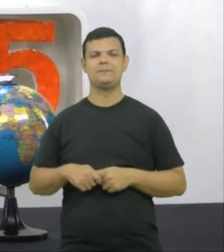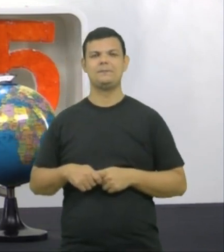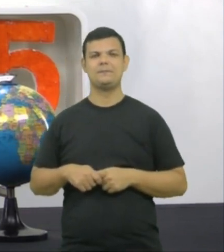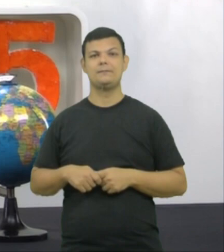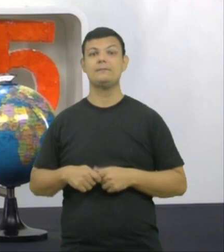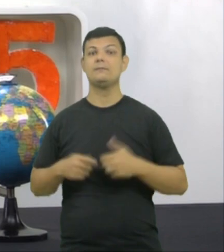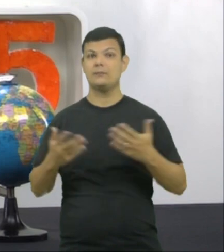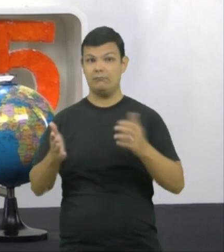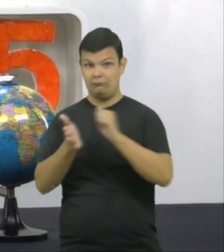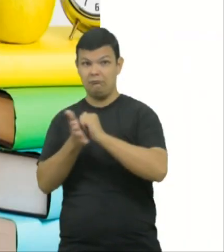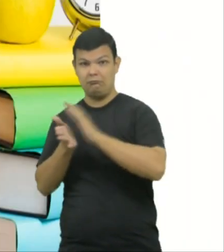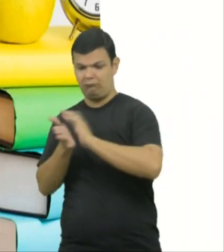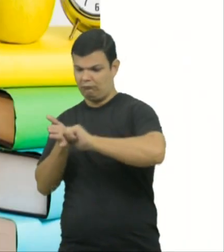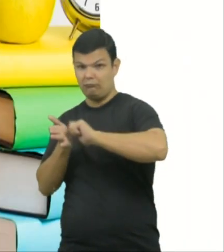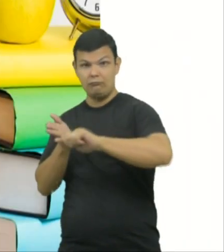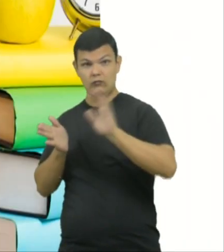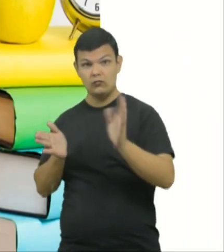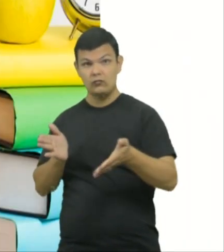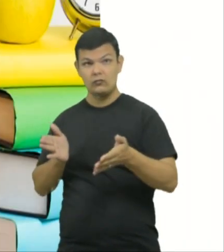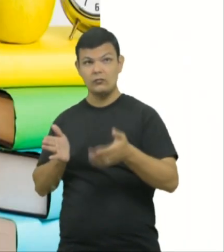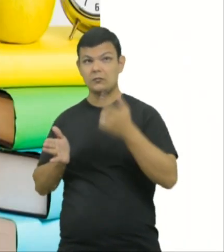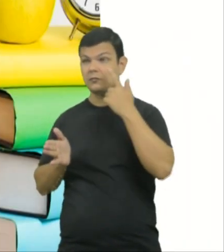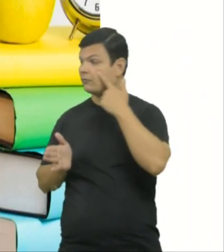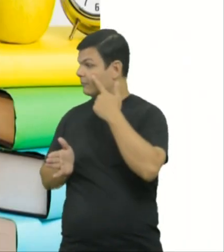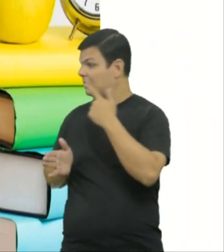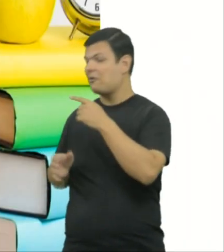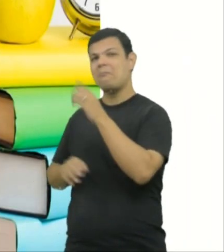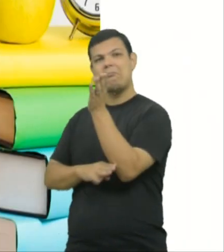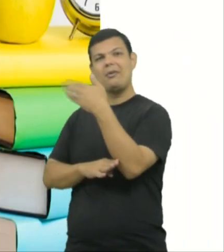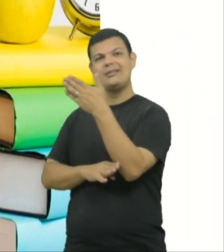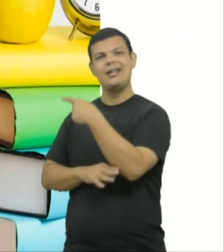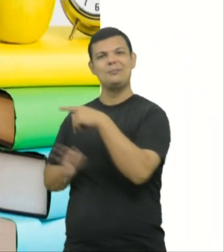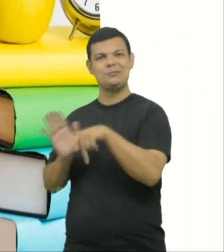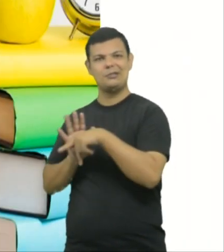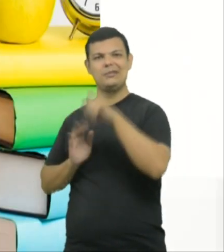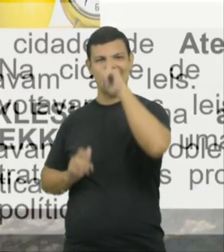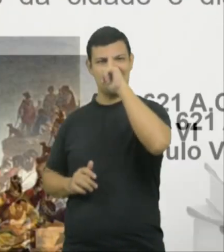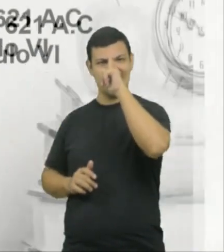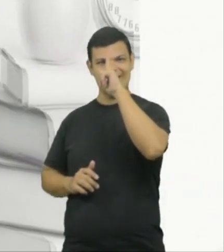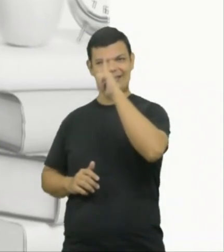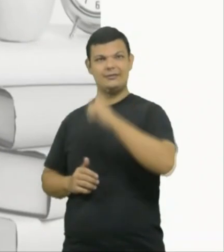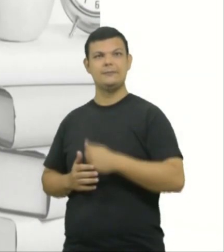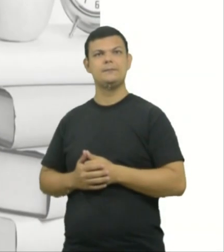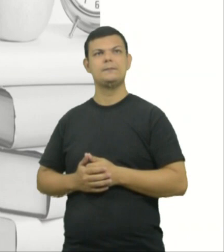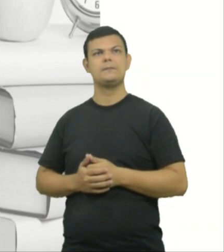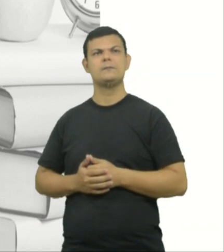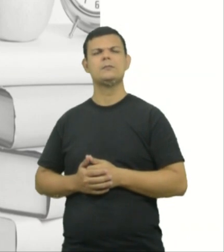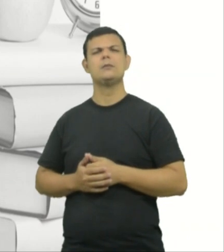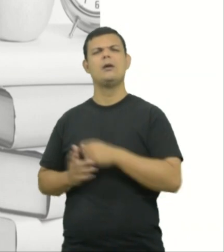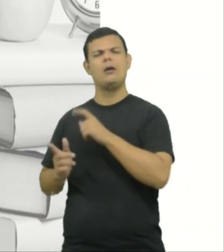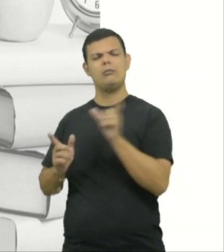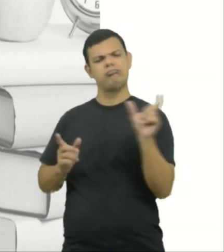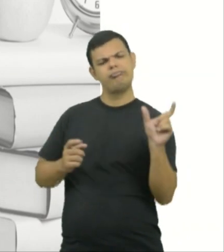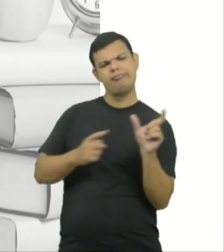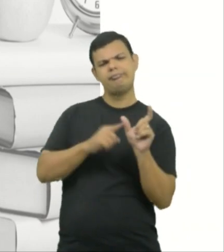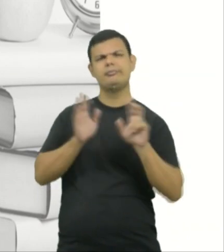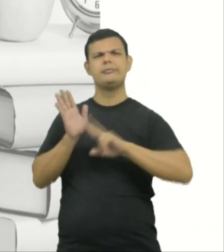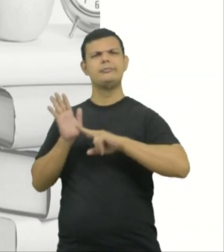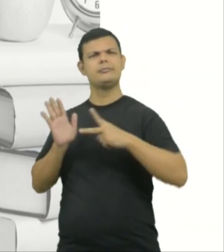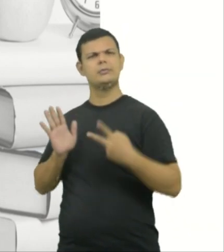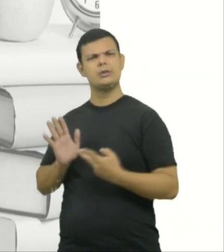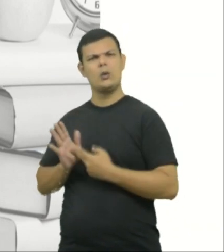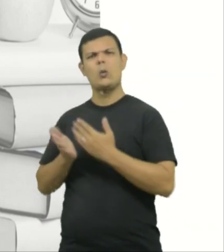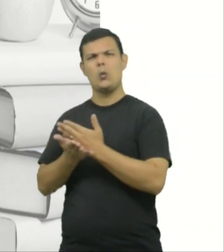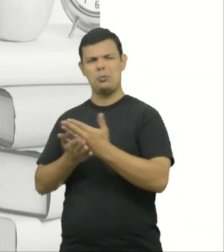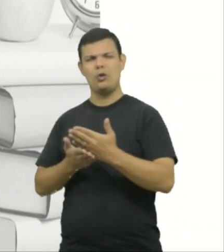Já anotaram esse conceito? Então tá aí a bandeirinha da Grécia, né? Que nós vimos agora há pouco. Esse conceito, né, que surgiu